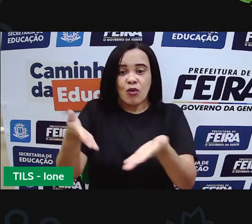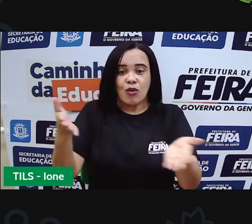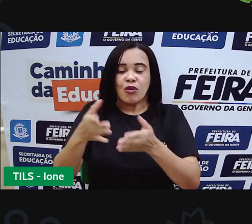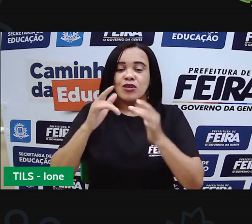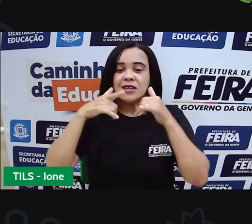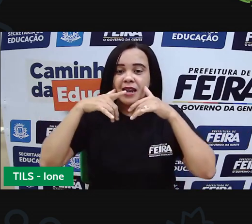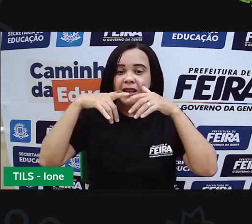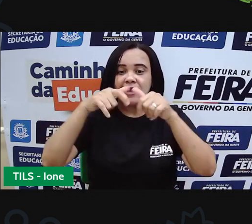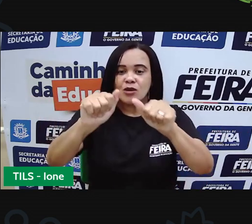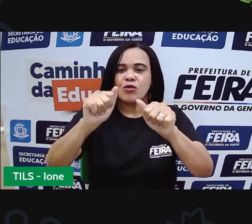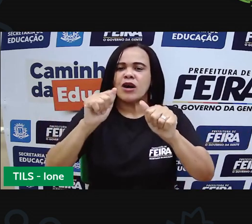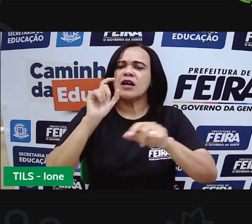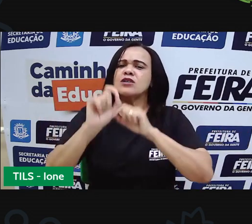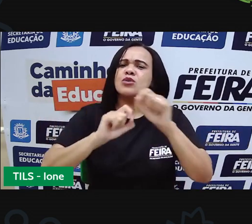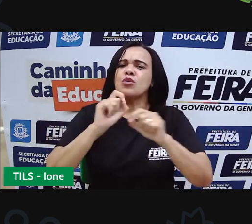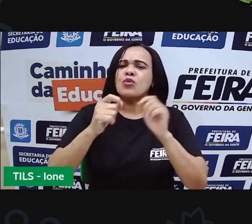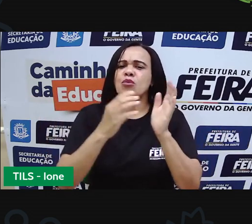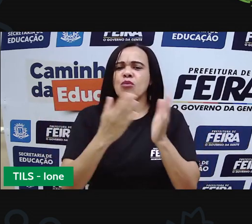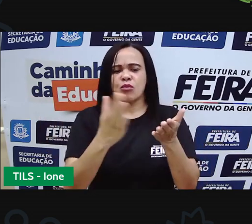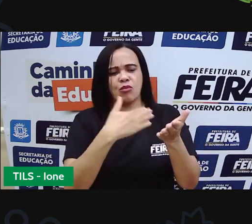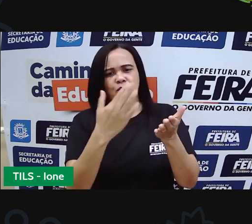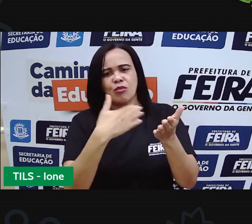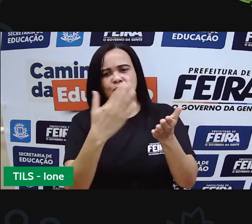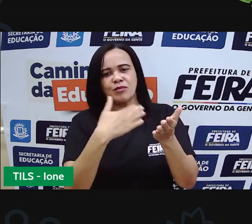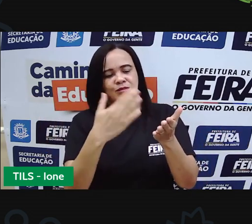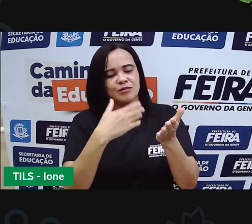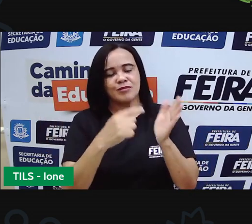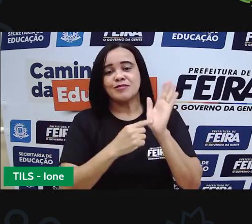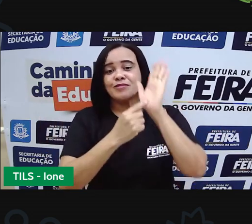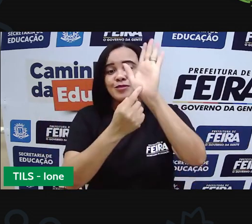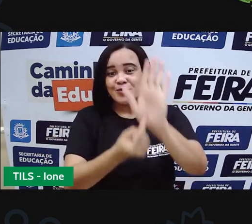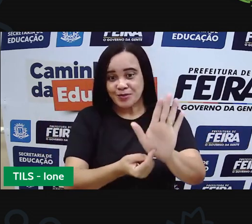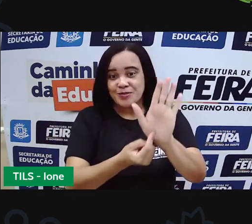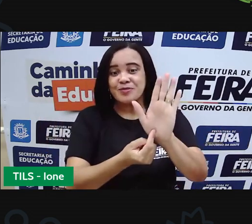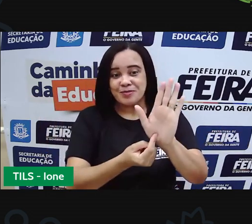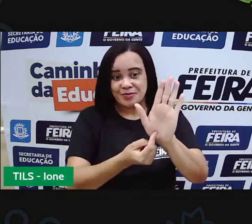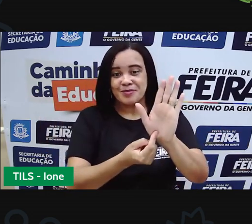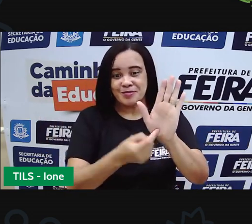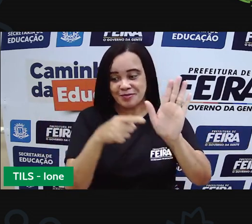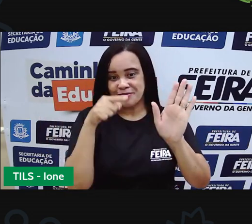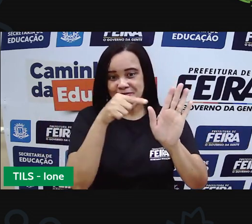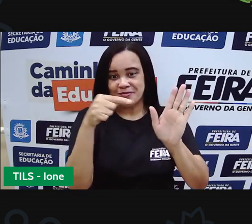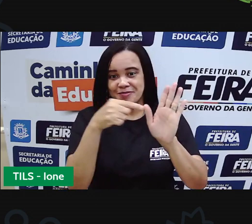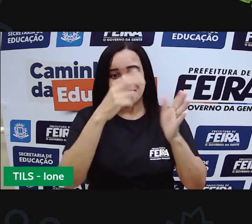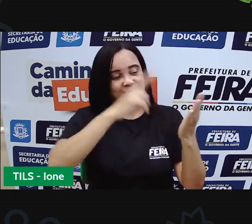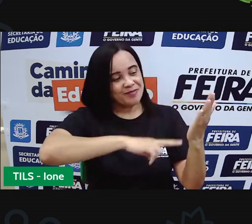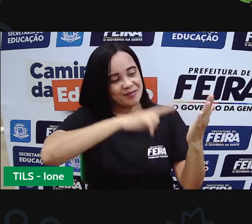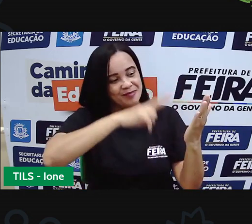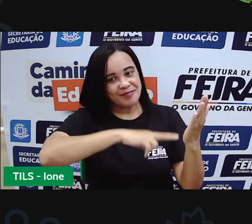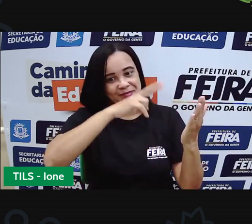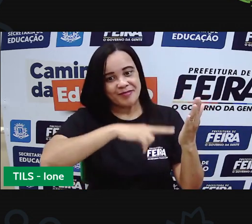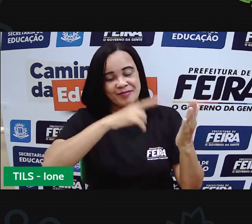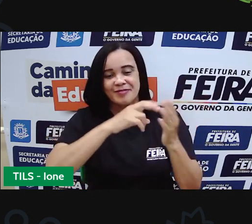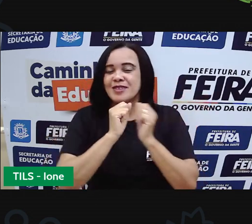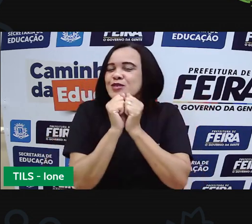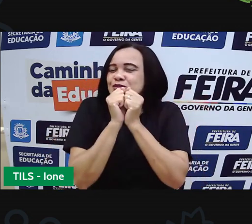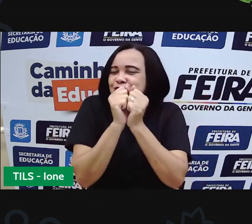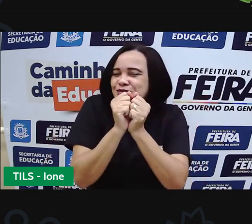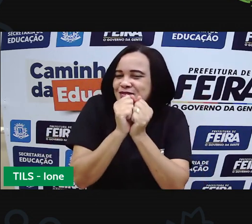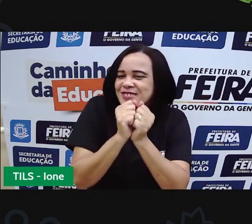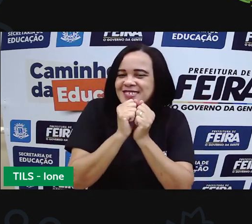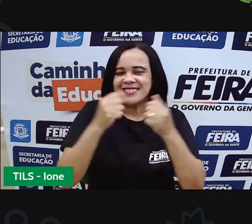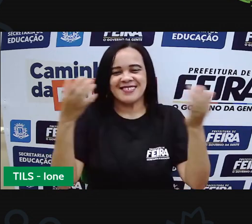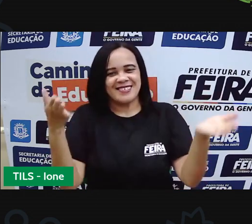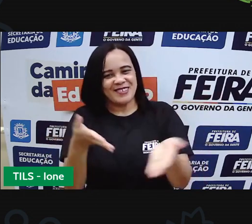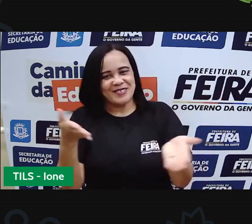quero mostrar um livro para vocês, um livro que eu trouxe para a gente fazer a leitura hoje juntinhos.